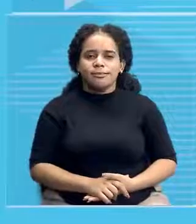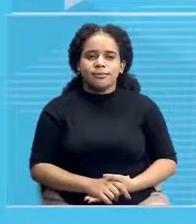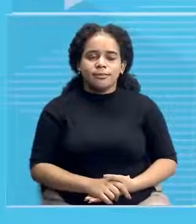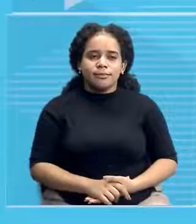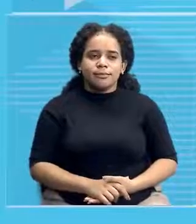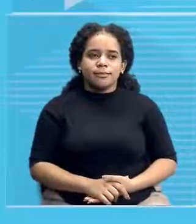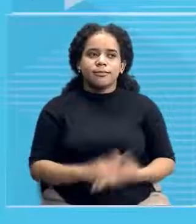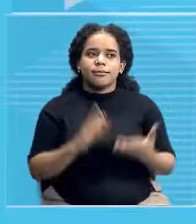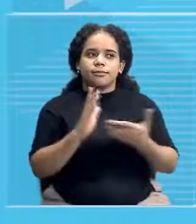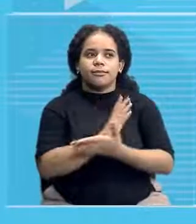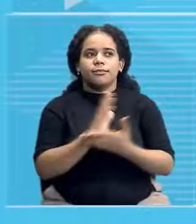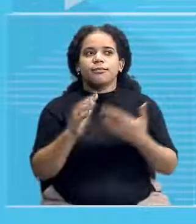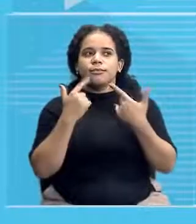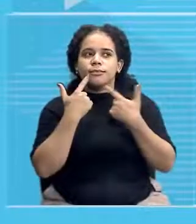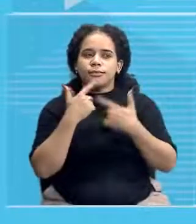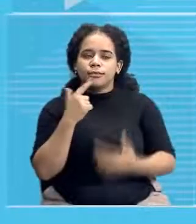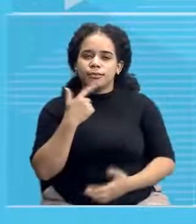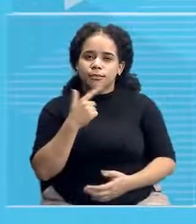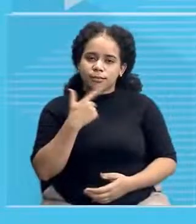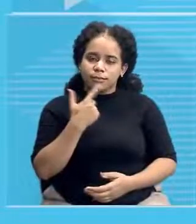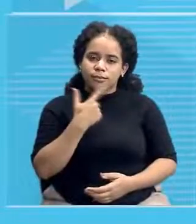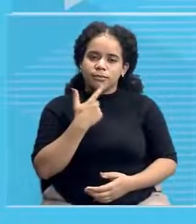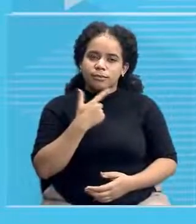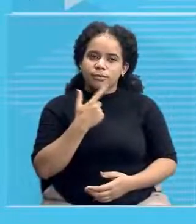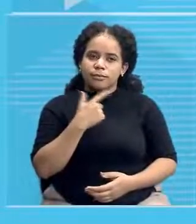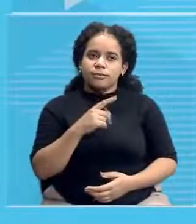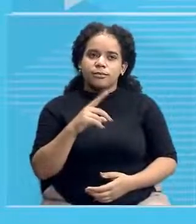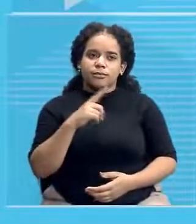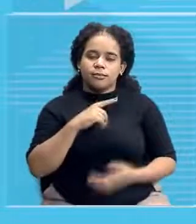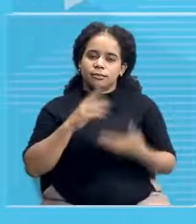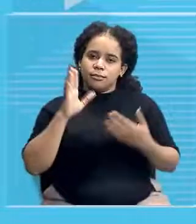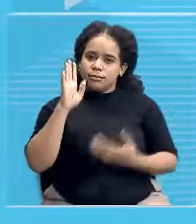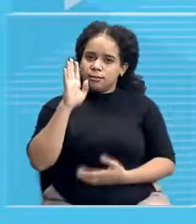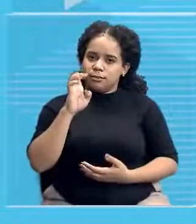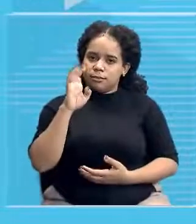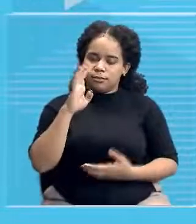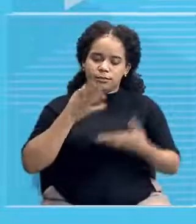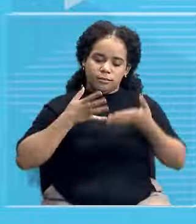Em alguns idiomas, quando nasce um bebê,